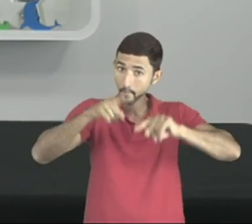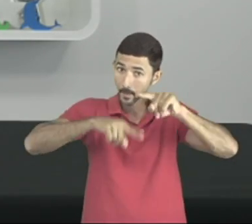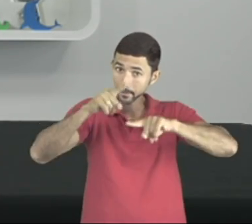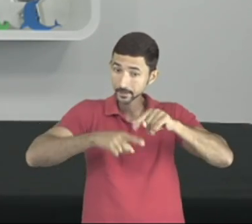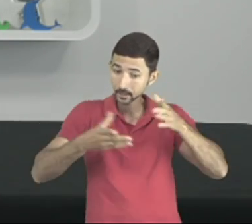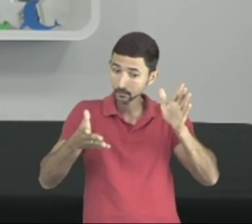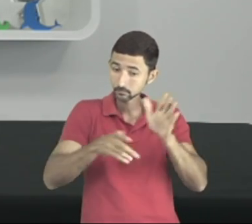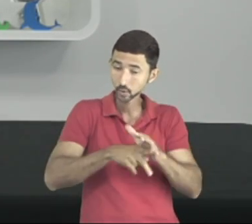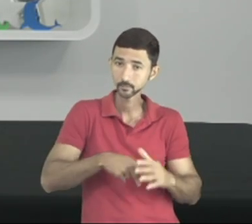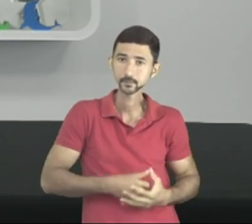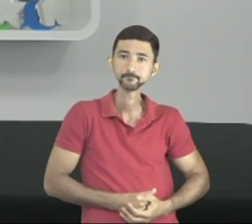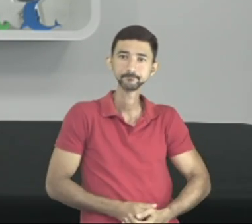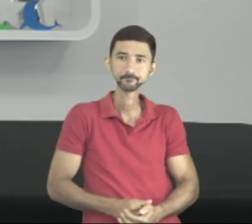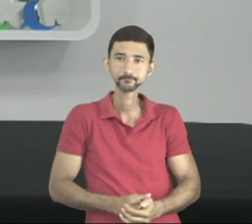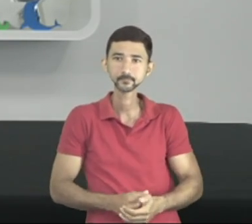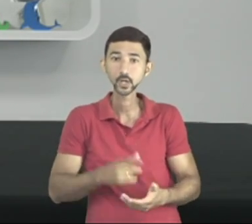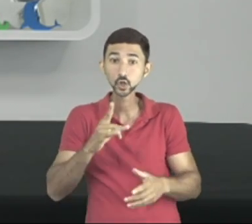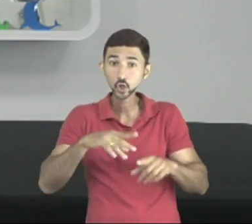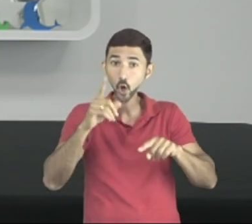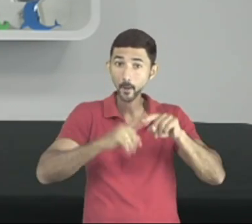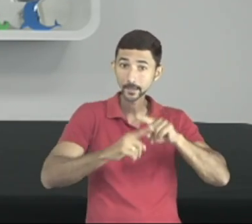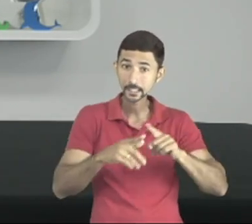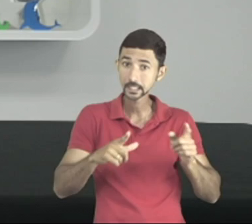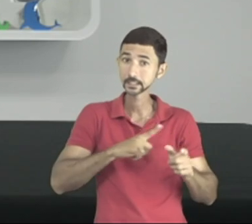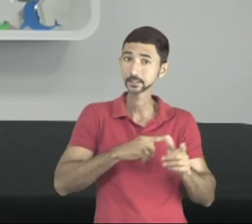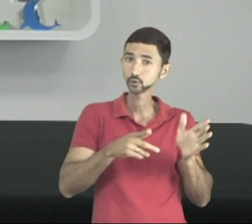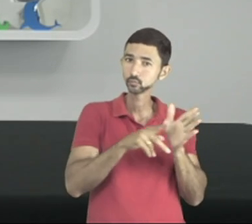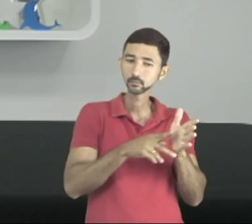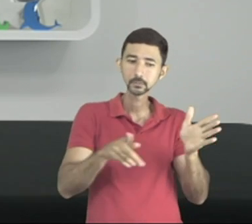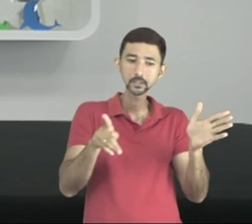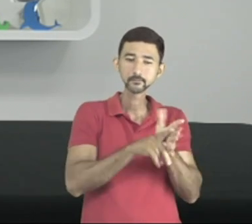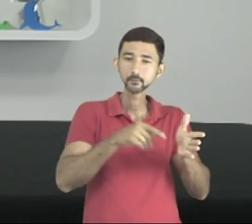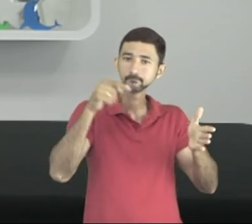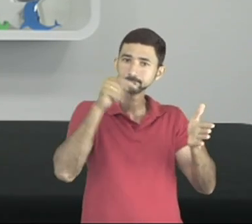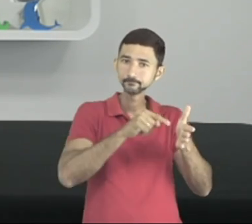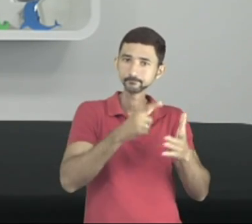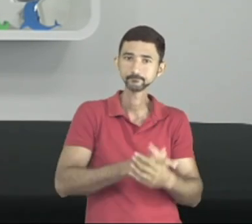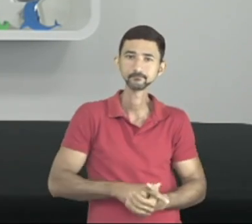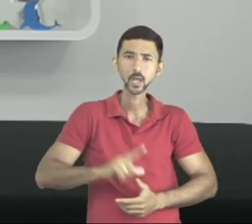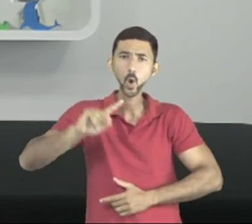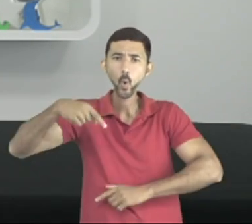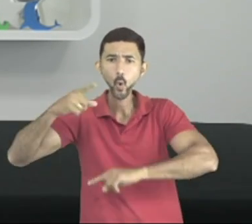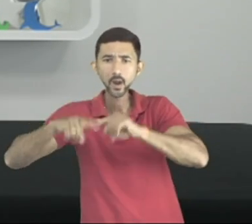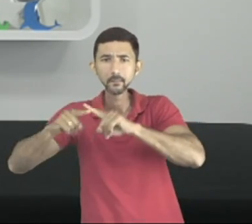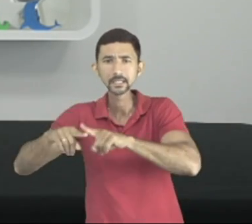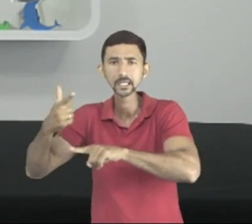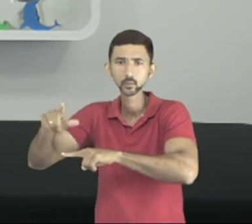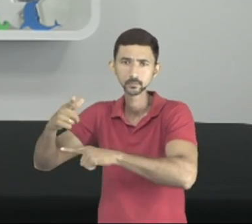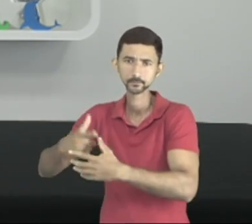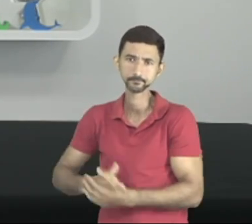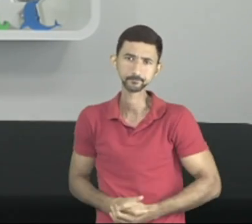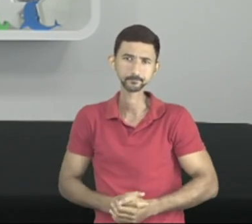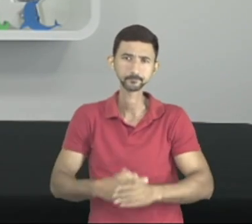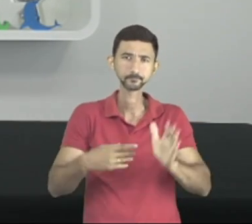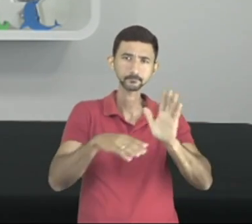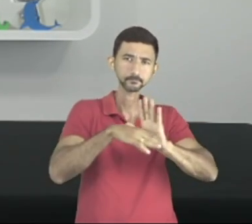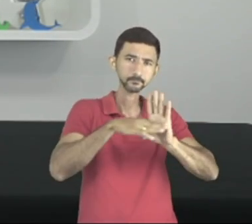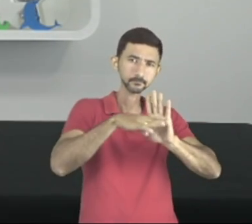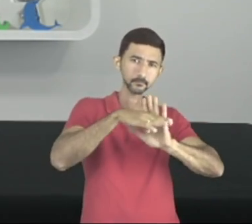da matéria, específicas. Só aquela matéria tem, nenhuma outra vai ter. E aí a gente classifica as